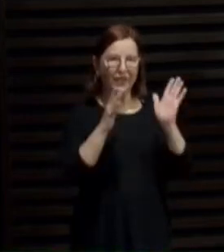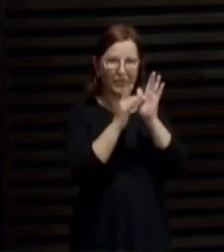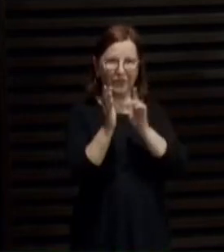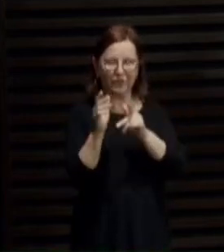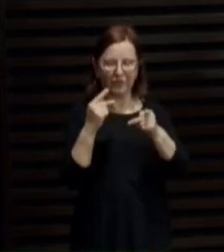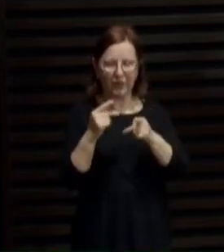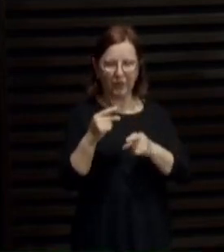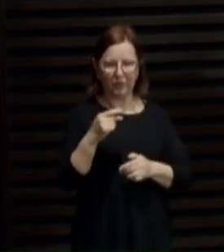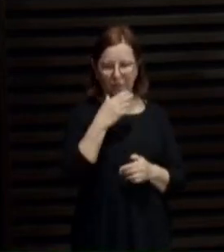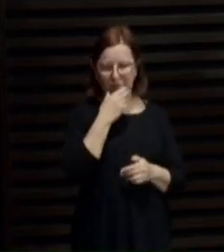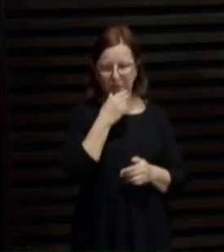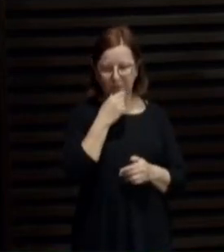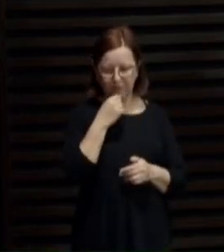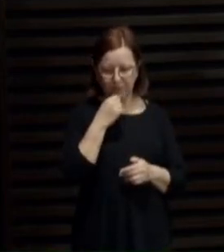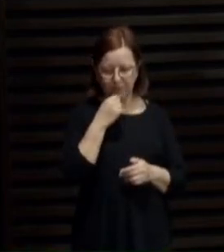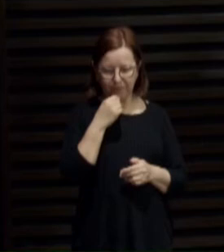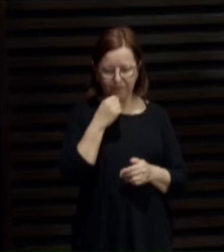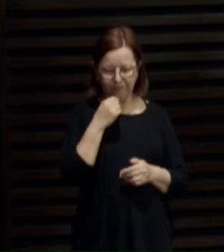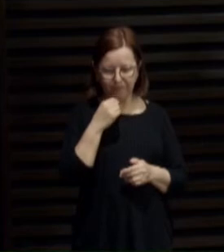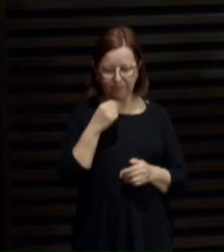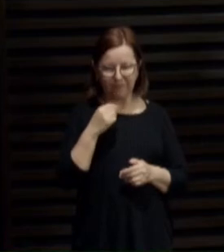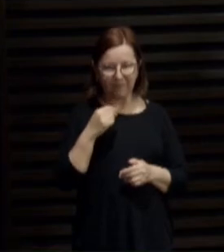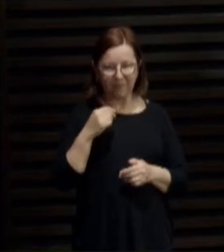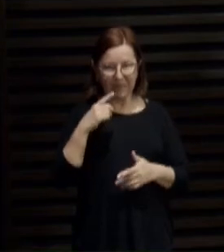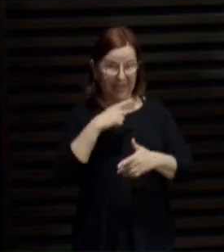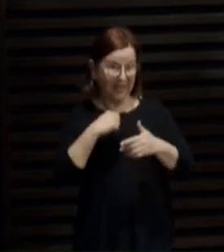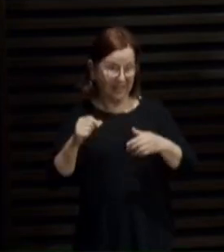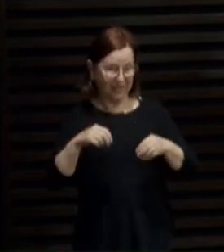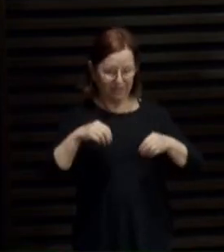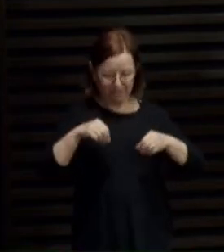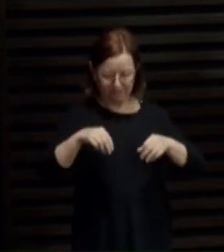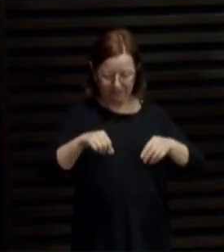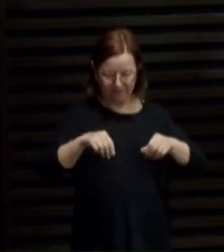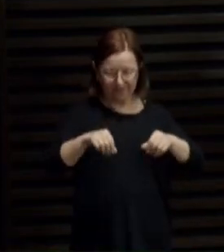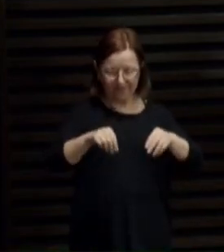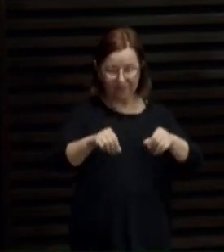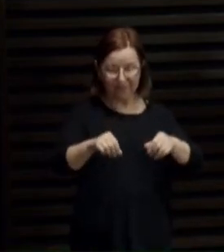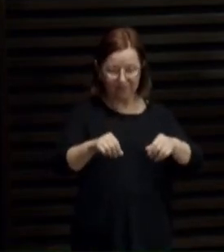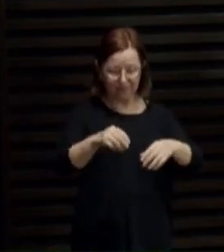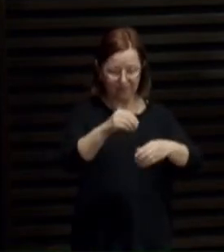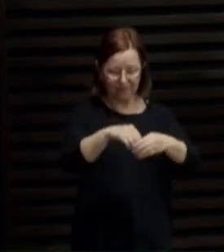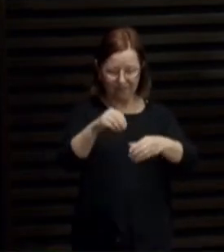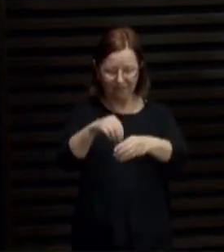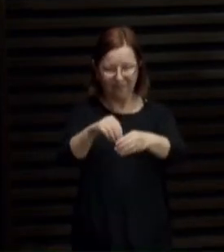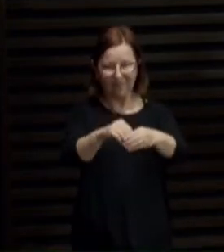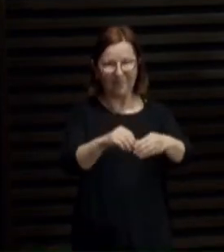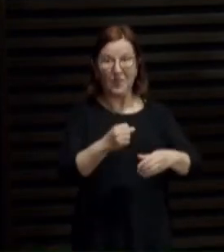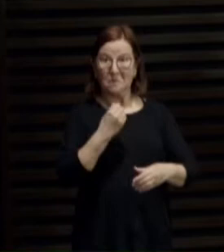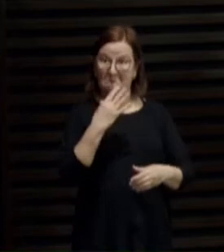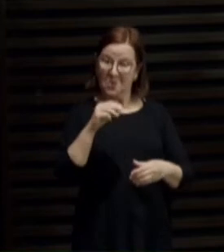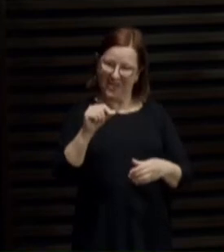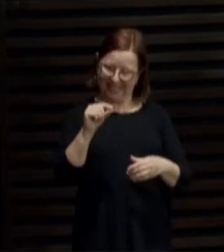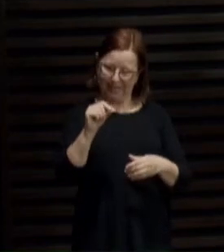agricultor, o semeador, saiu a semear, plantou a semente, a boa semente, e de